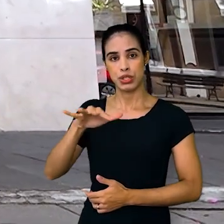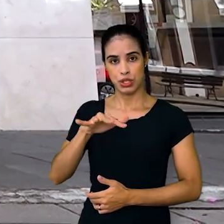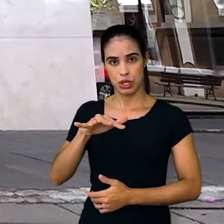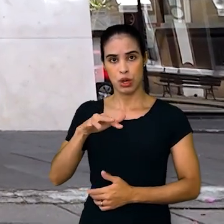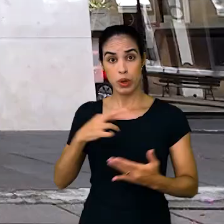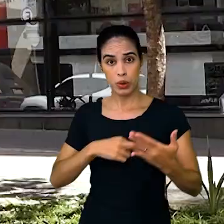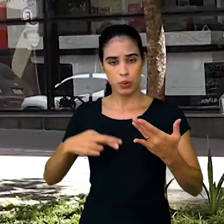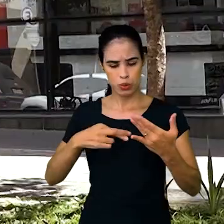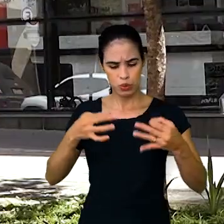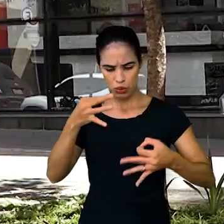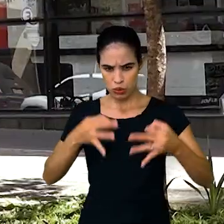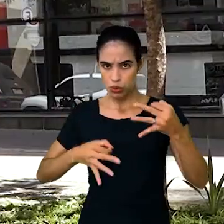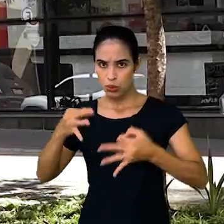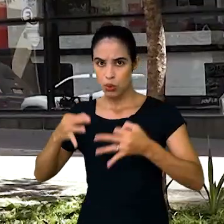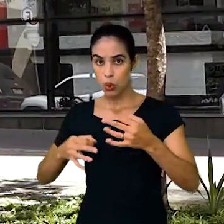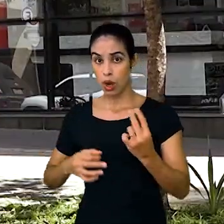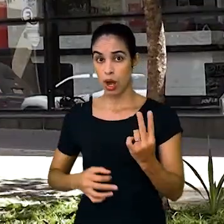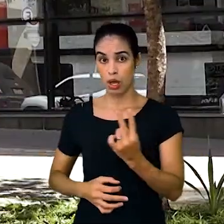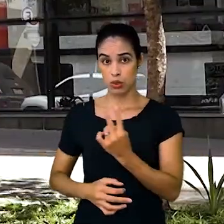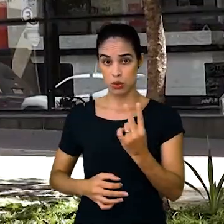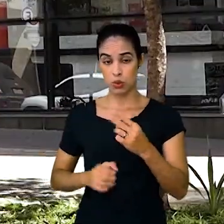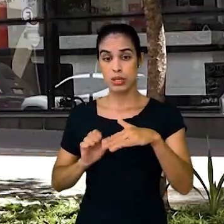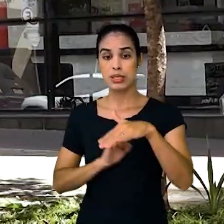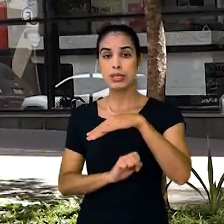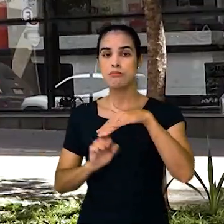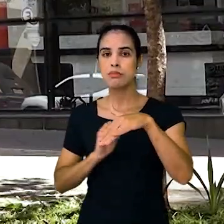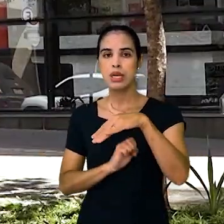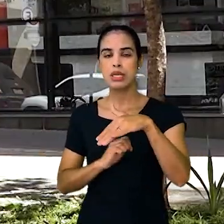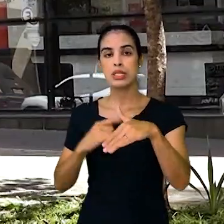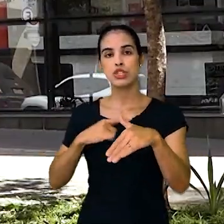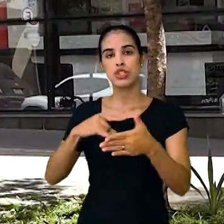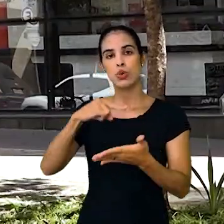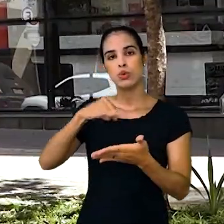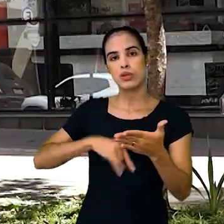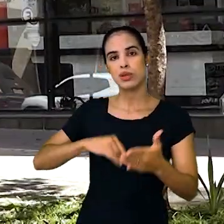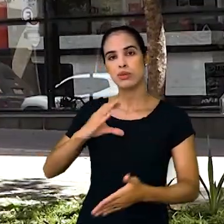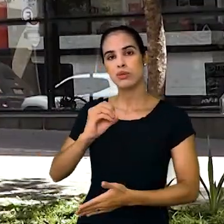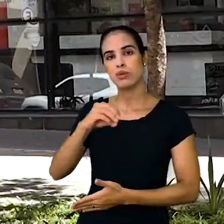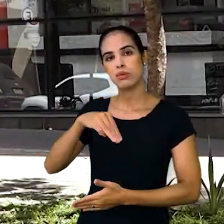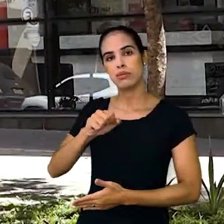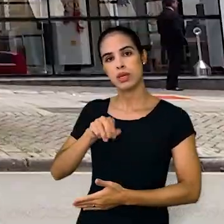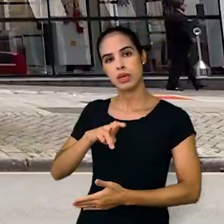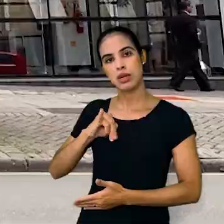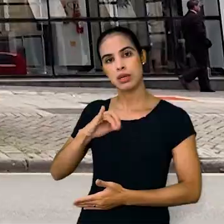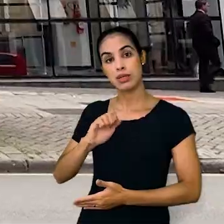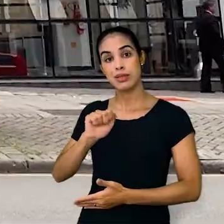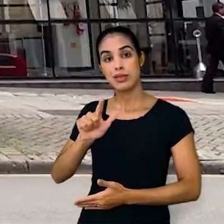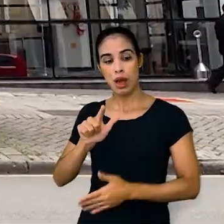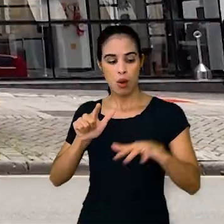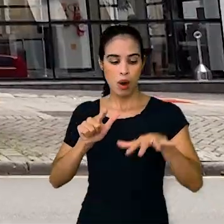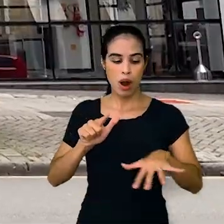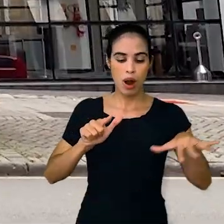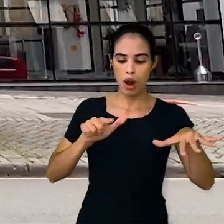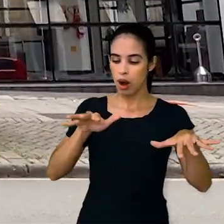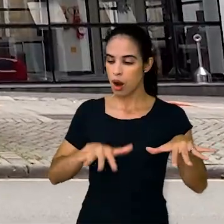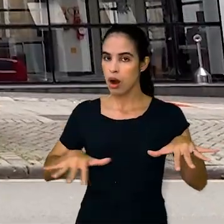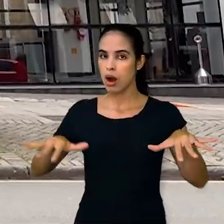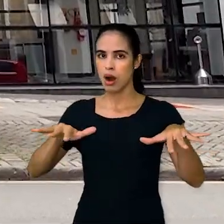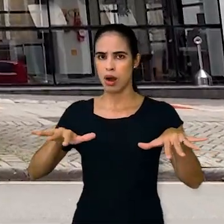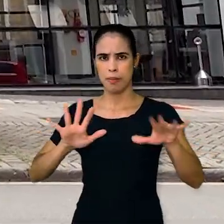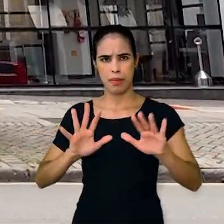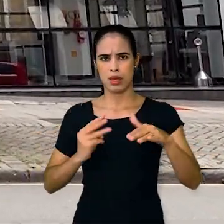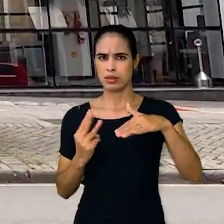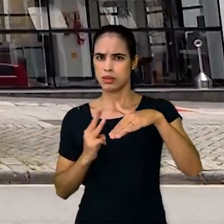Paraná concluiu que as duas empresas mantinham apenas um contrato comercial de cessão de espaço, sem